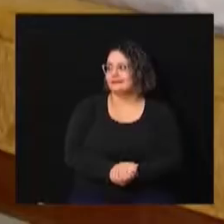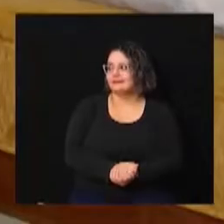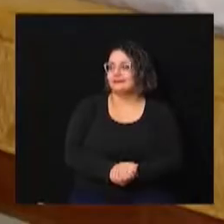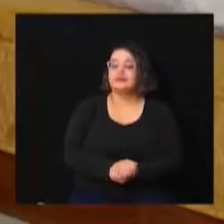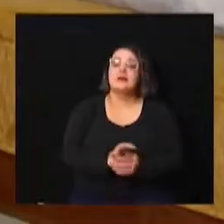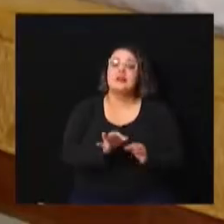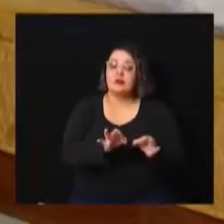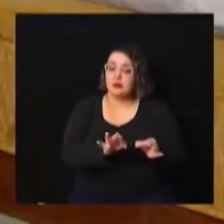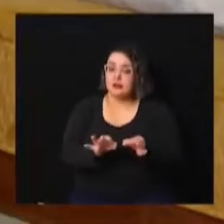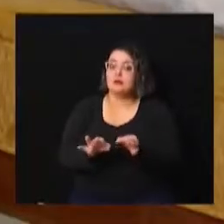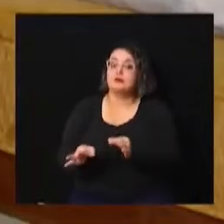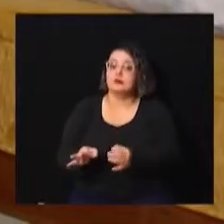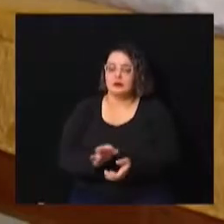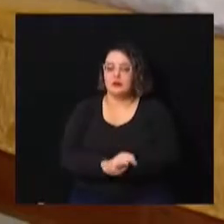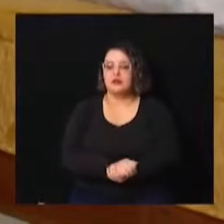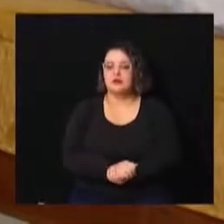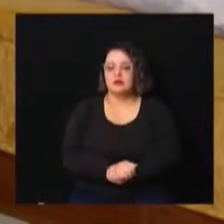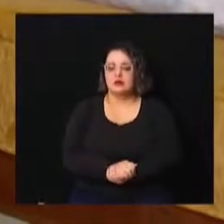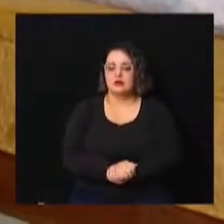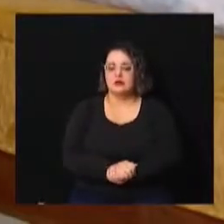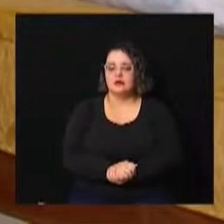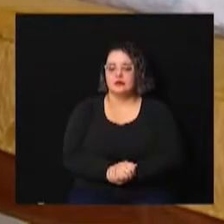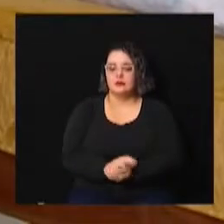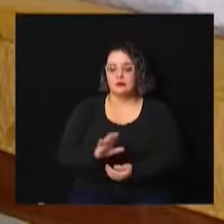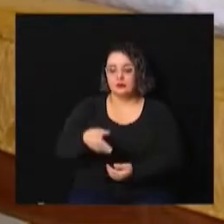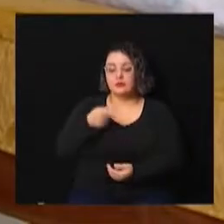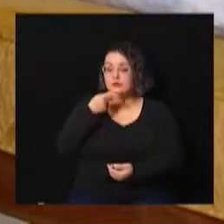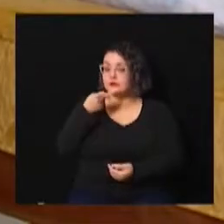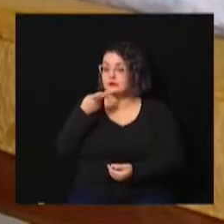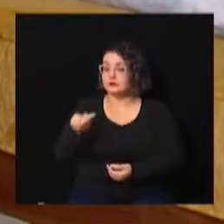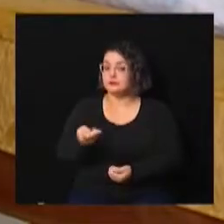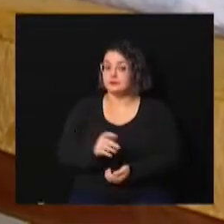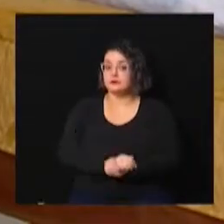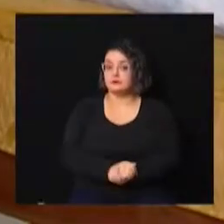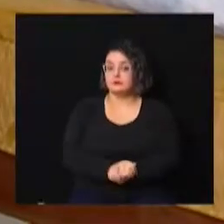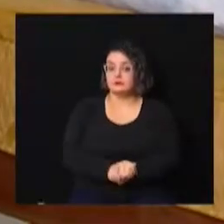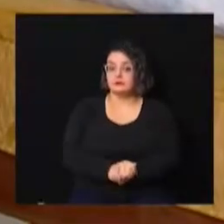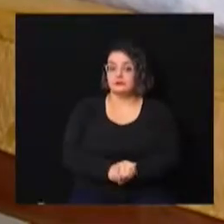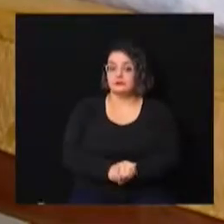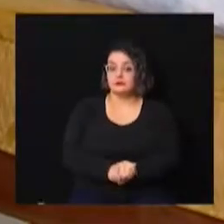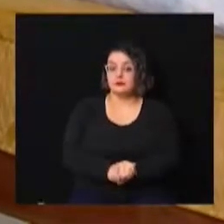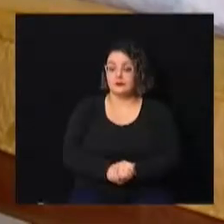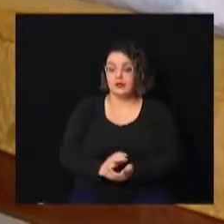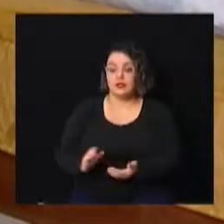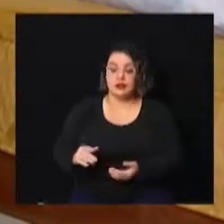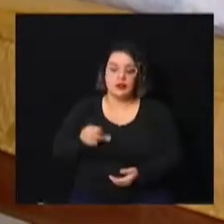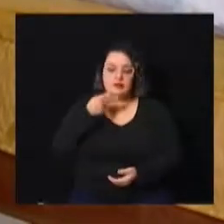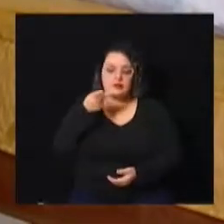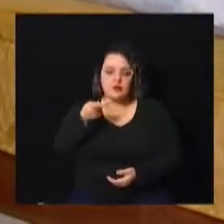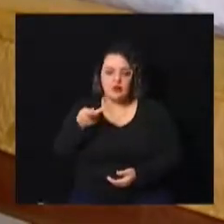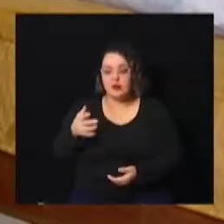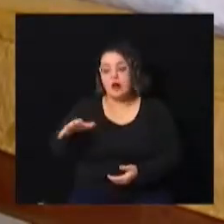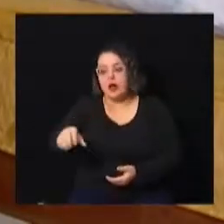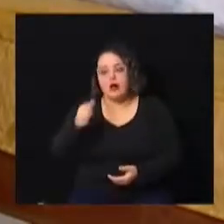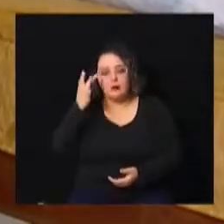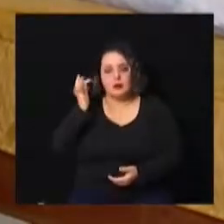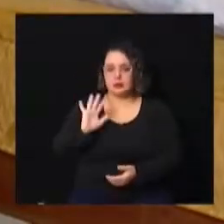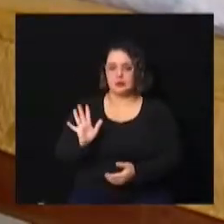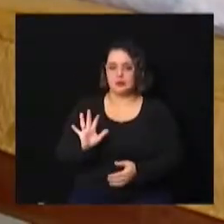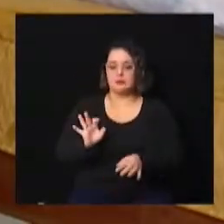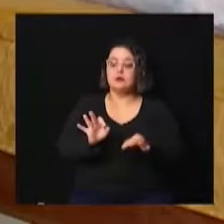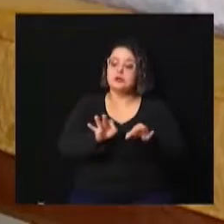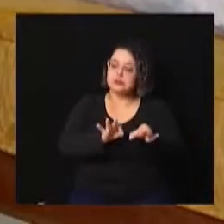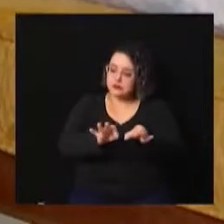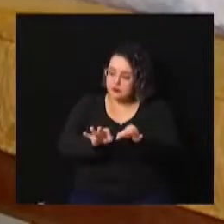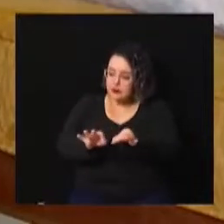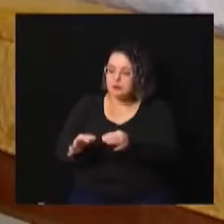Você já vai se preparando, né? Quando elas falam, porque elas também não falam assim, já vem buscar amanhã. Aí você vai se